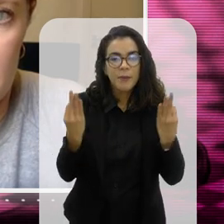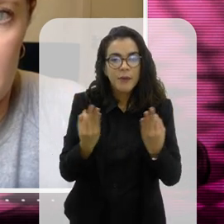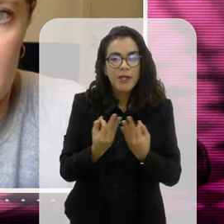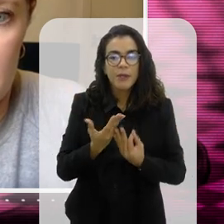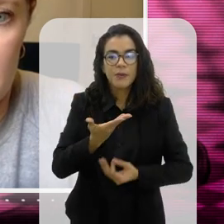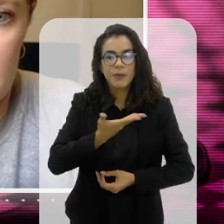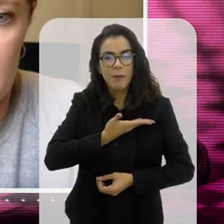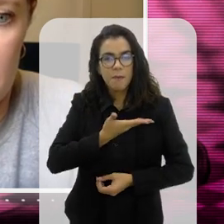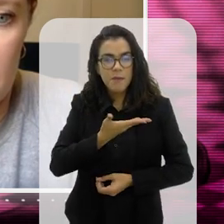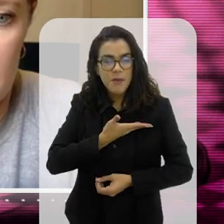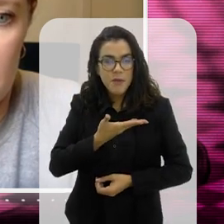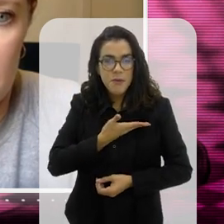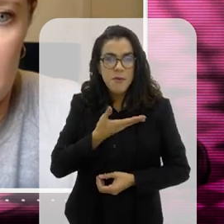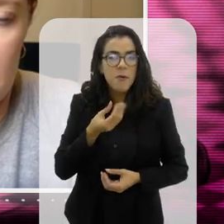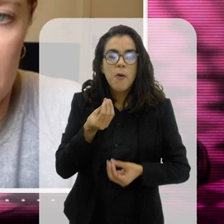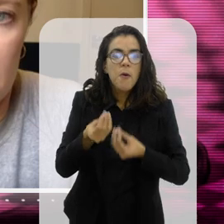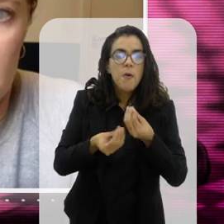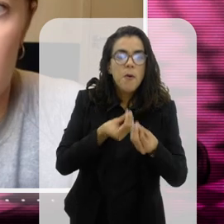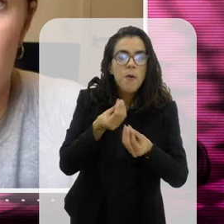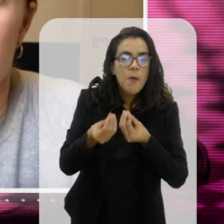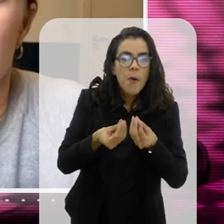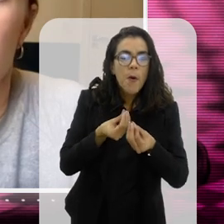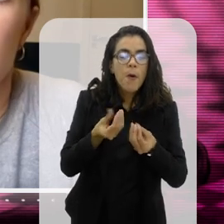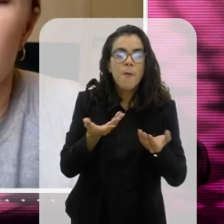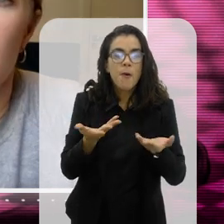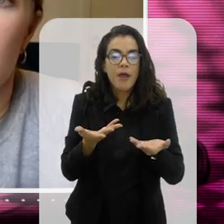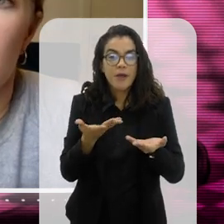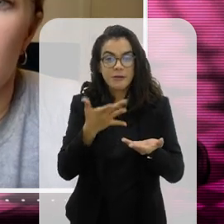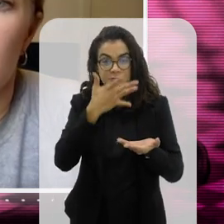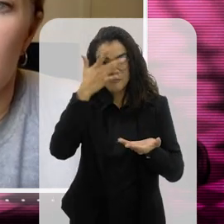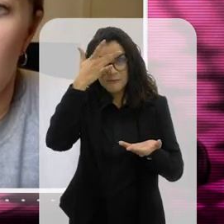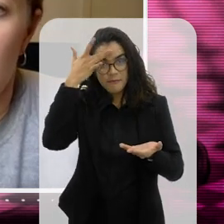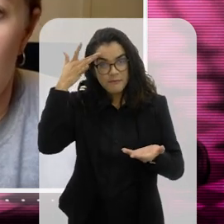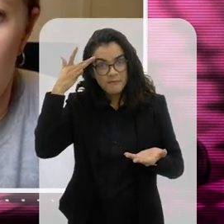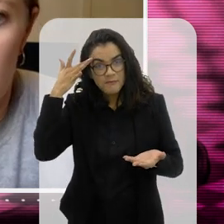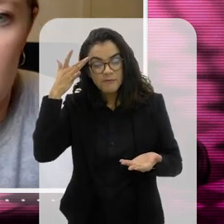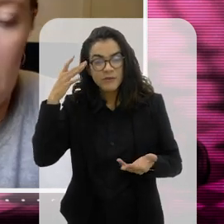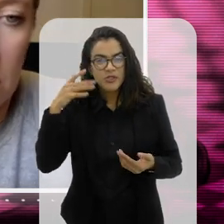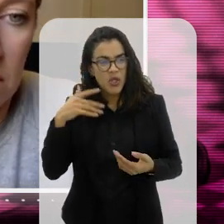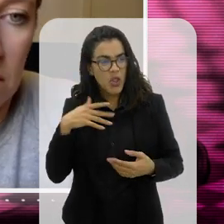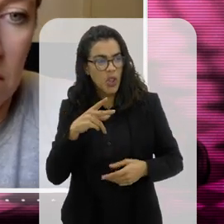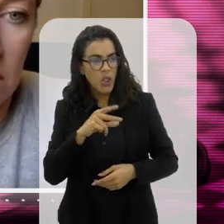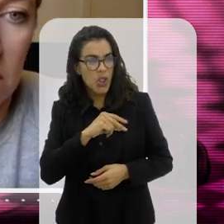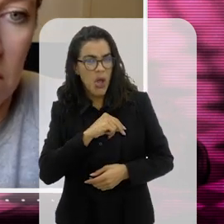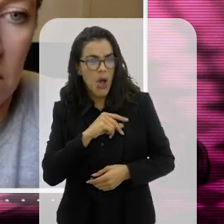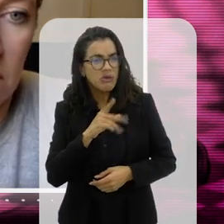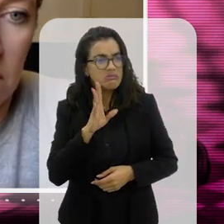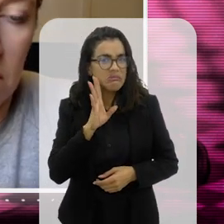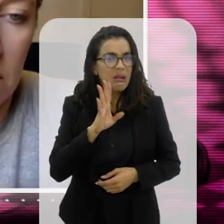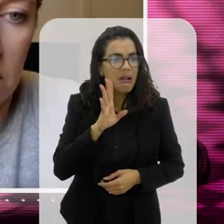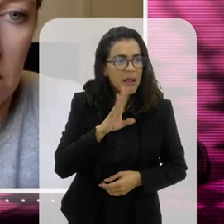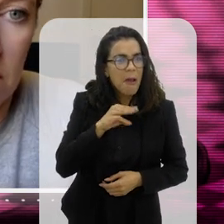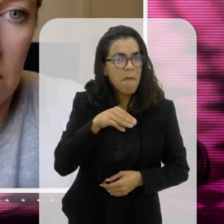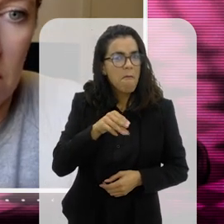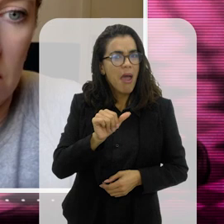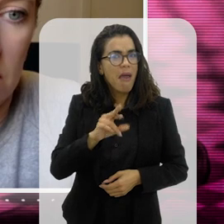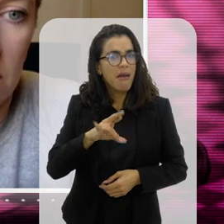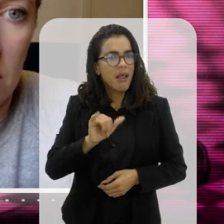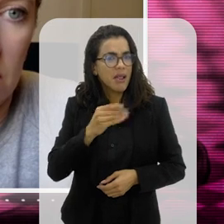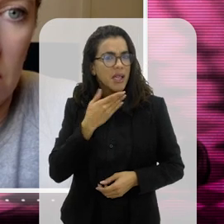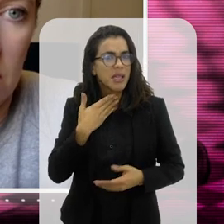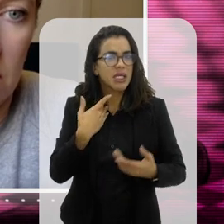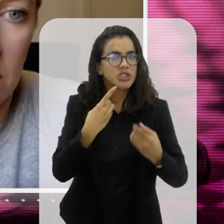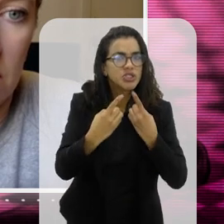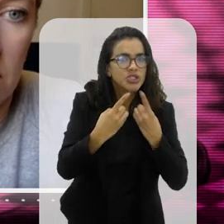familiar, de amigos, como que é essa receptividade? As pessoas olham, nossa, não, que bacana, a Mariana ela